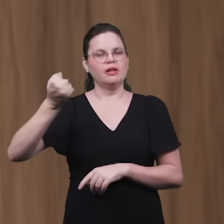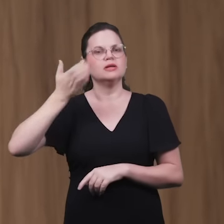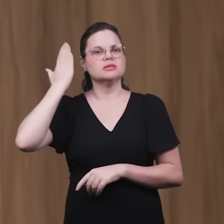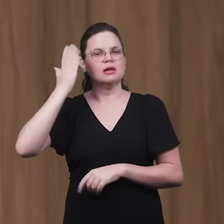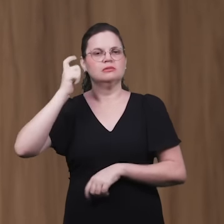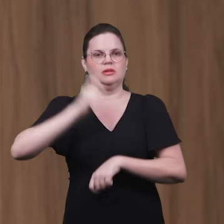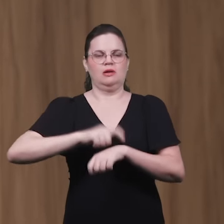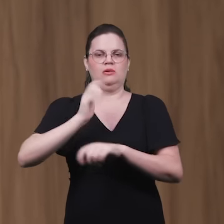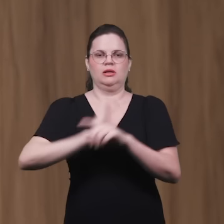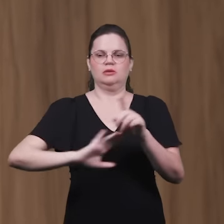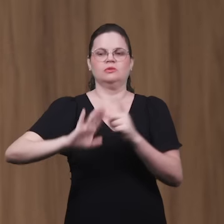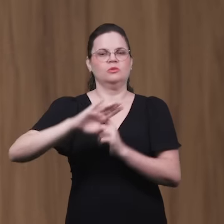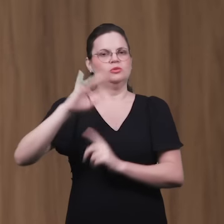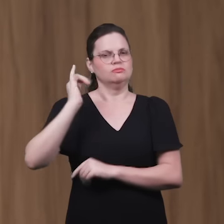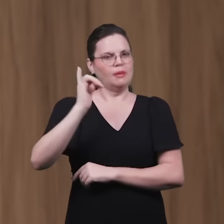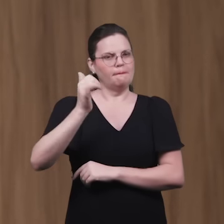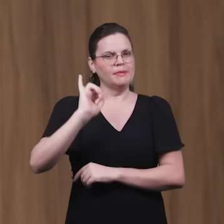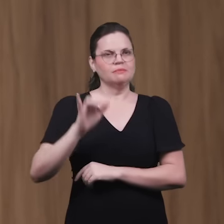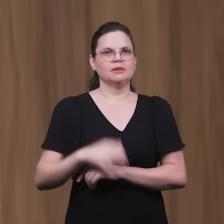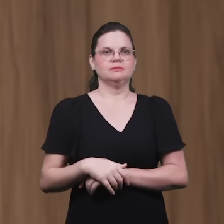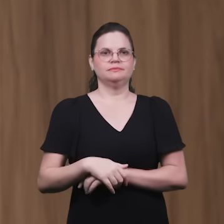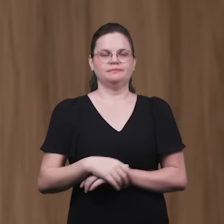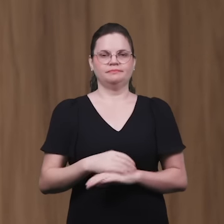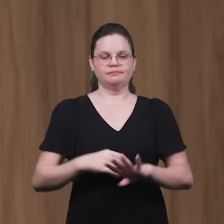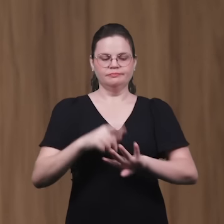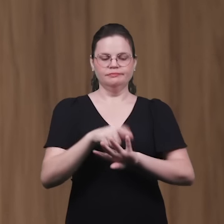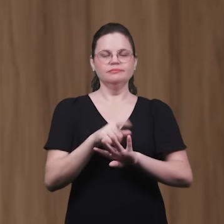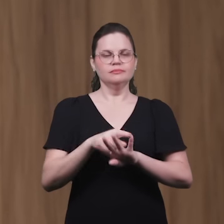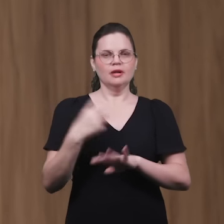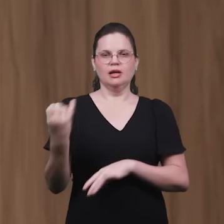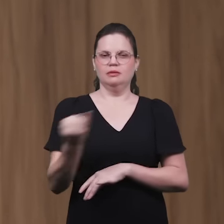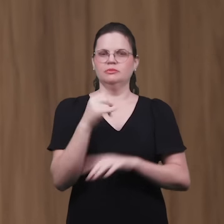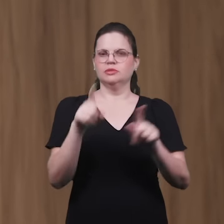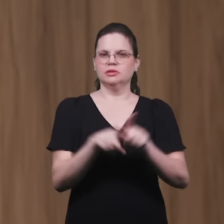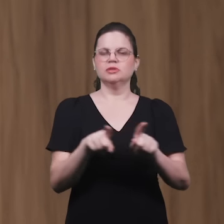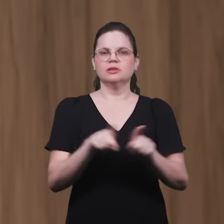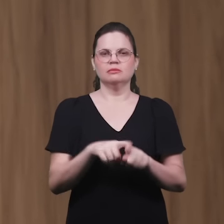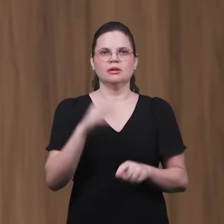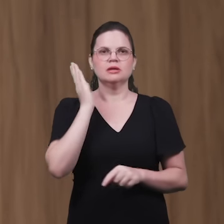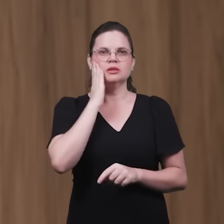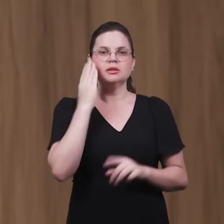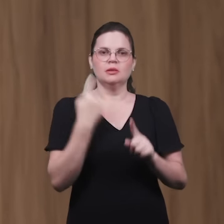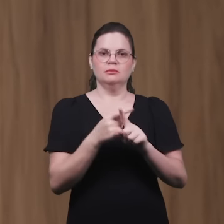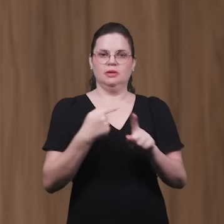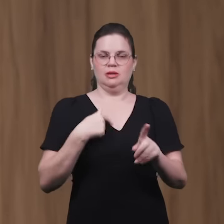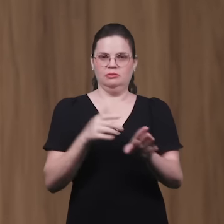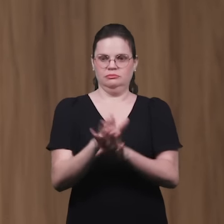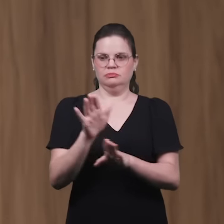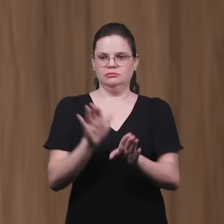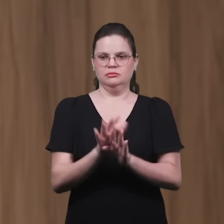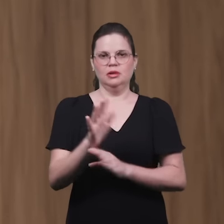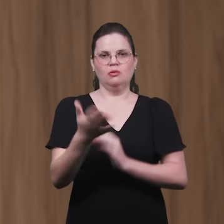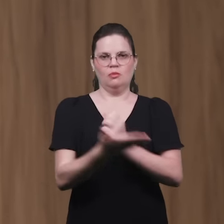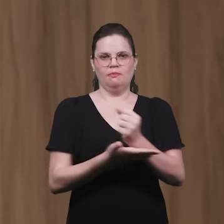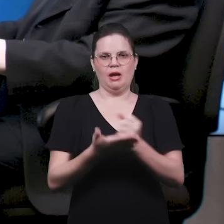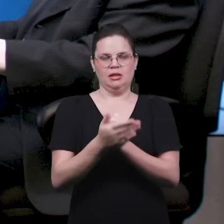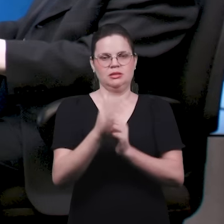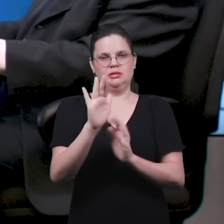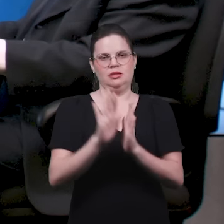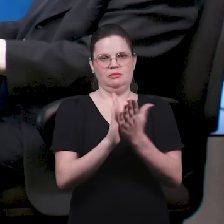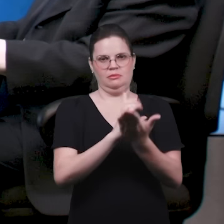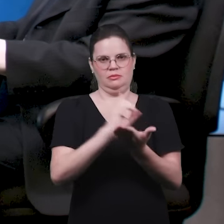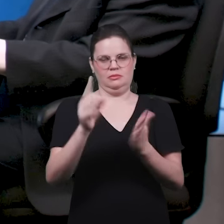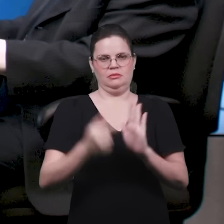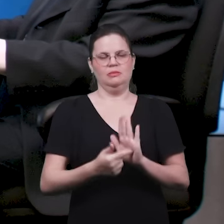no culto em determinados momentos. Então, isso é um aspecto importante, porque nós temos uma instrução na palavra de Deus, né, pastor Luiz Fernando? Exatamente.